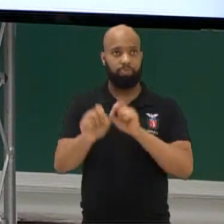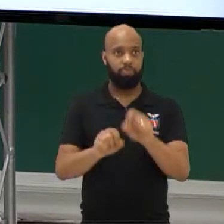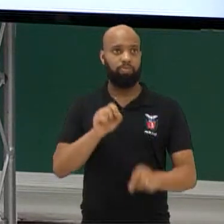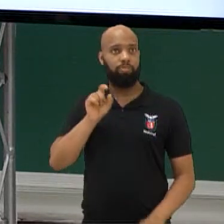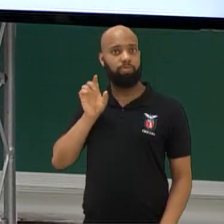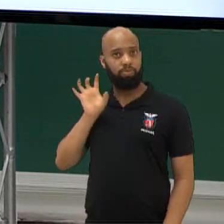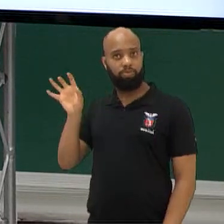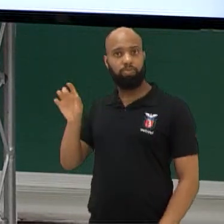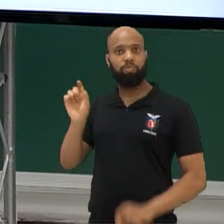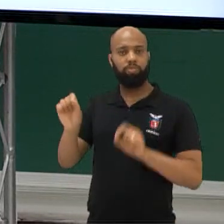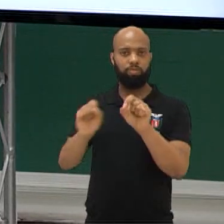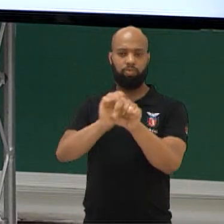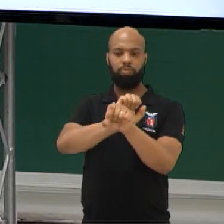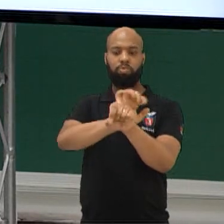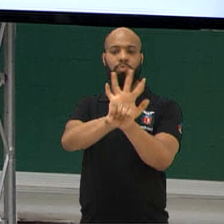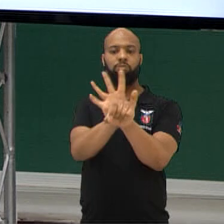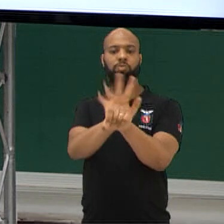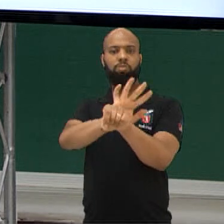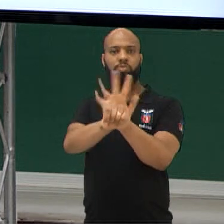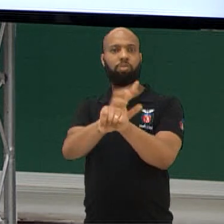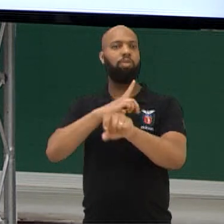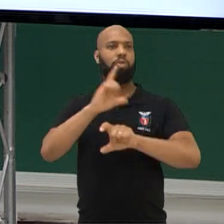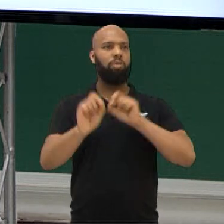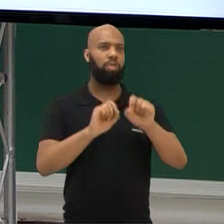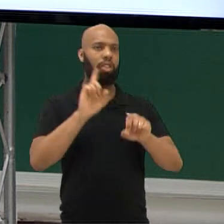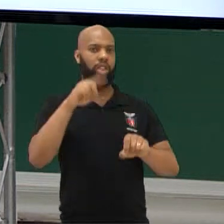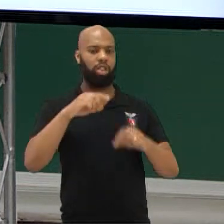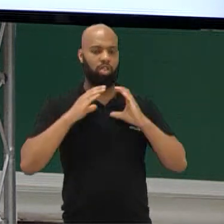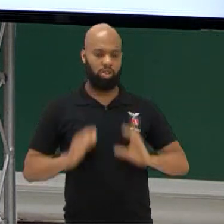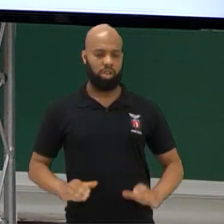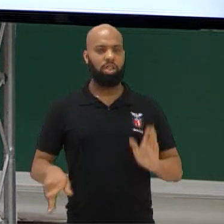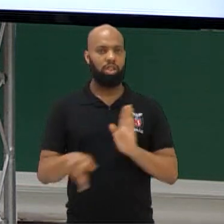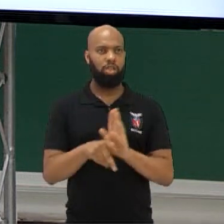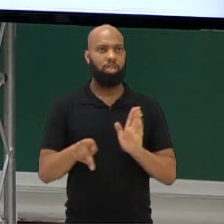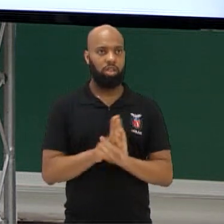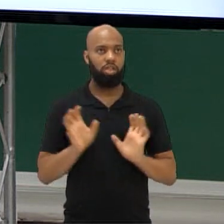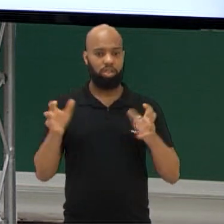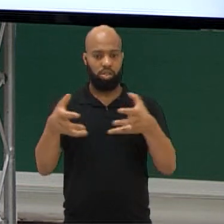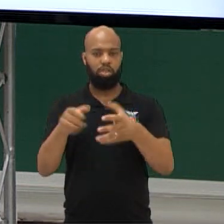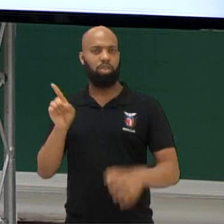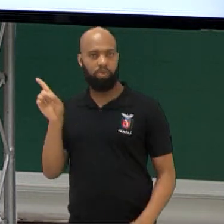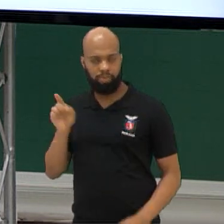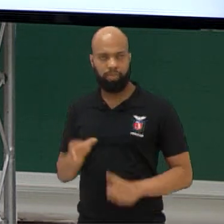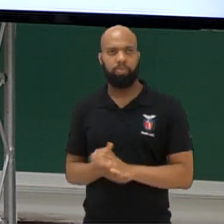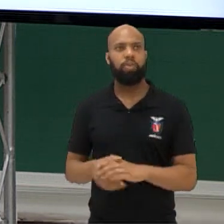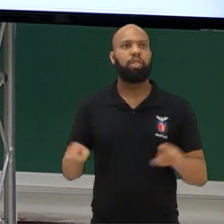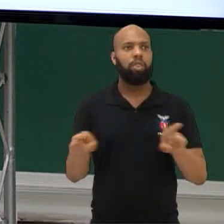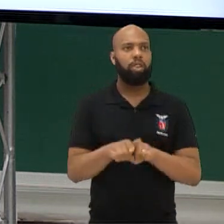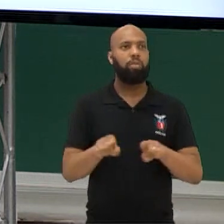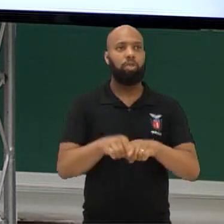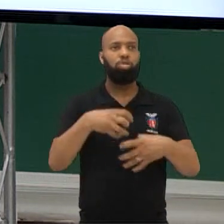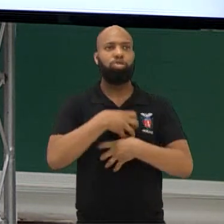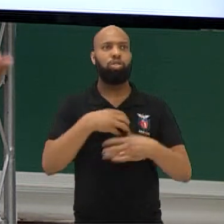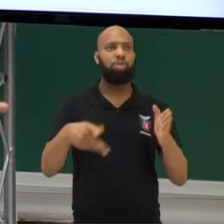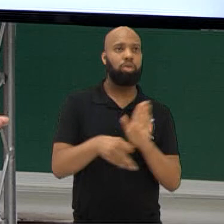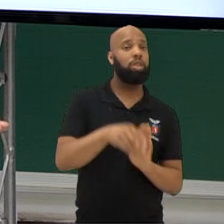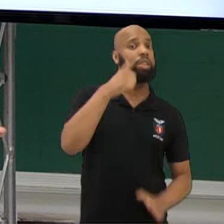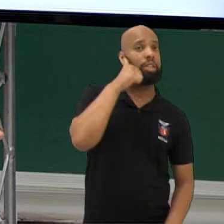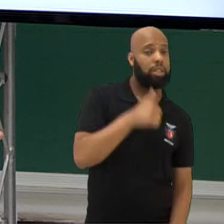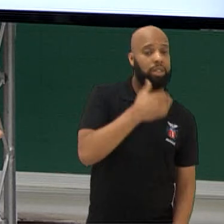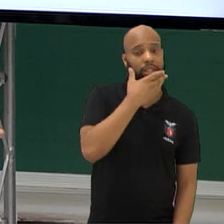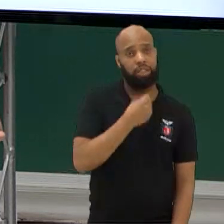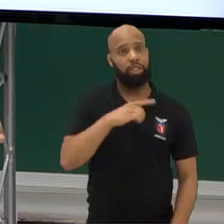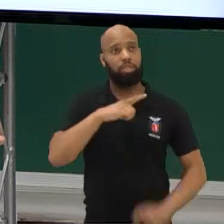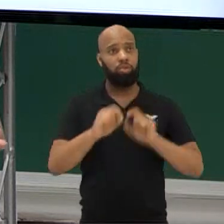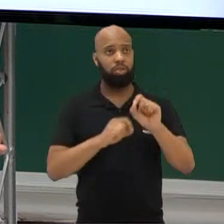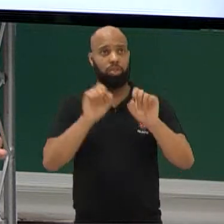esse dimorfismo ele vai interferir no comportamento sexual desse grupo. Além disso, a determinação do sexo ela é formada